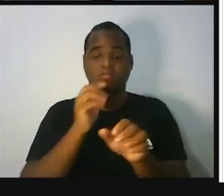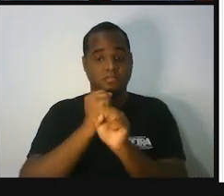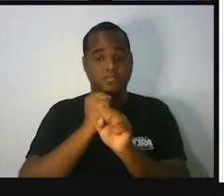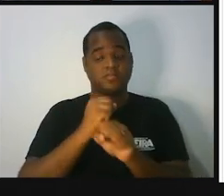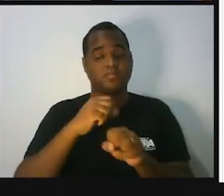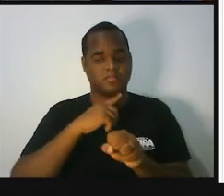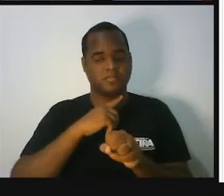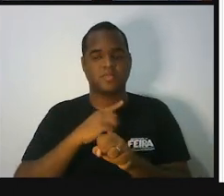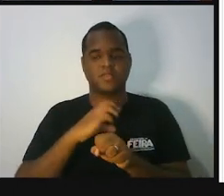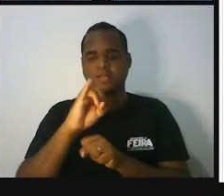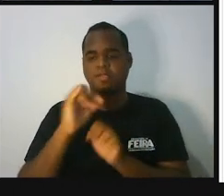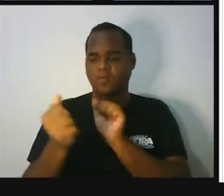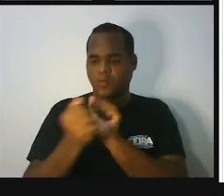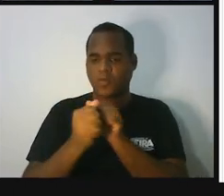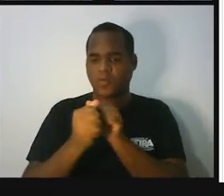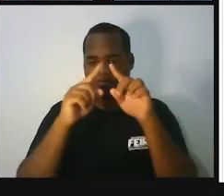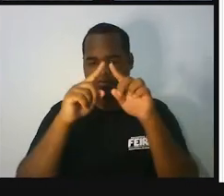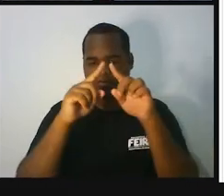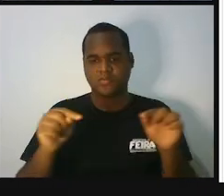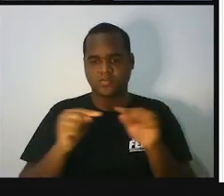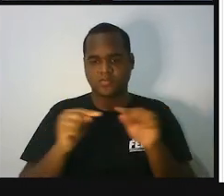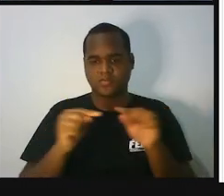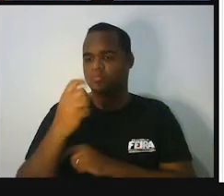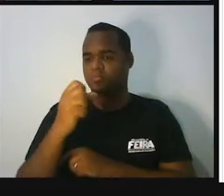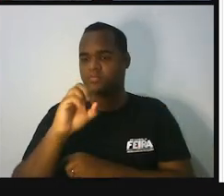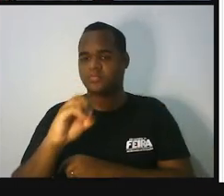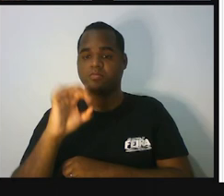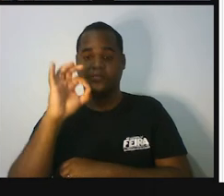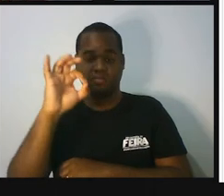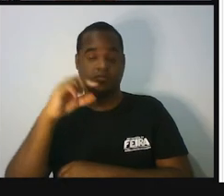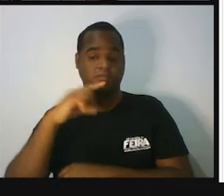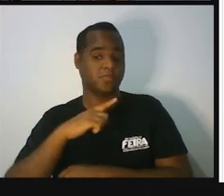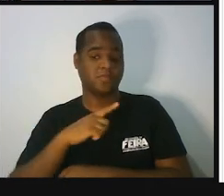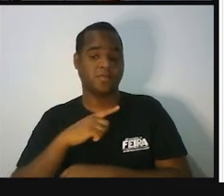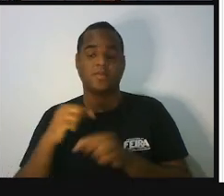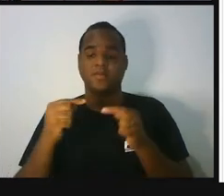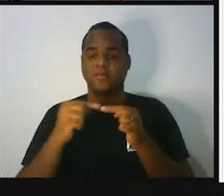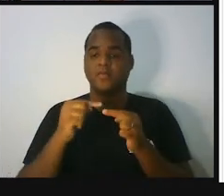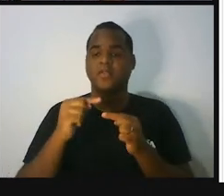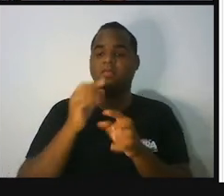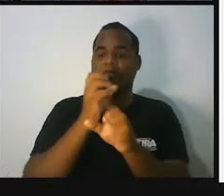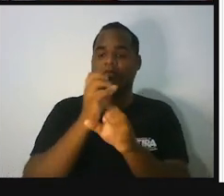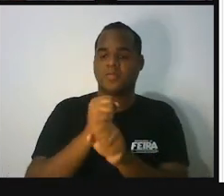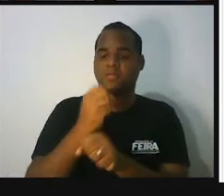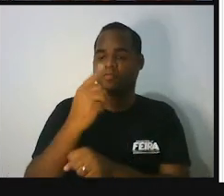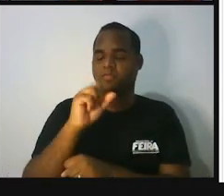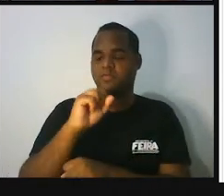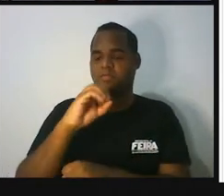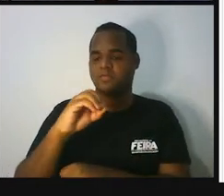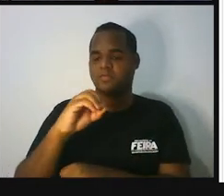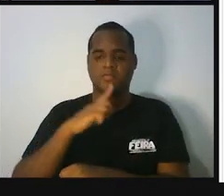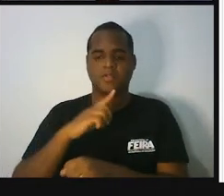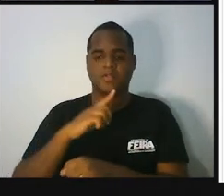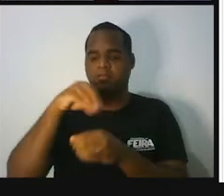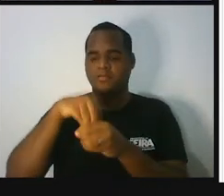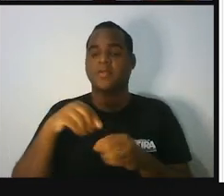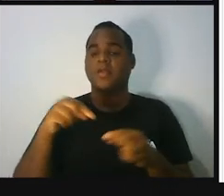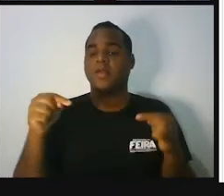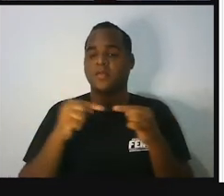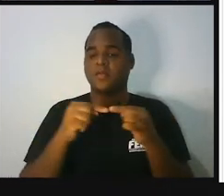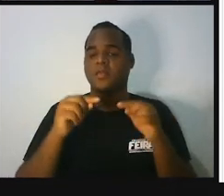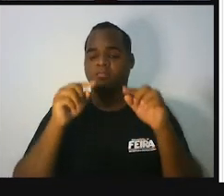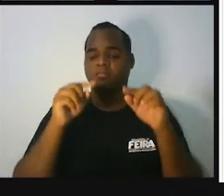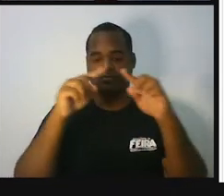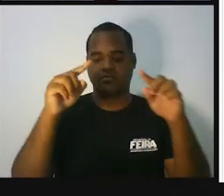se você junta o 180 de um triângulo interno com o 180 do outro triângulo interno, vai dar o quadrado.